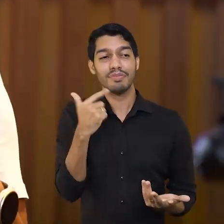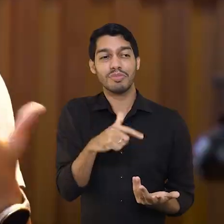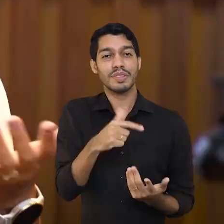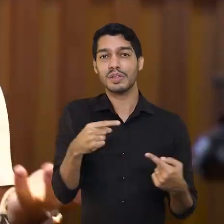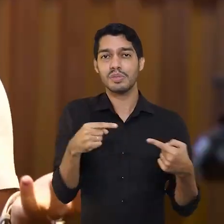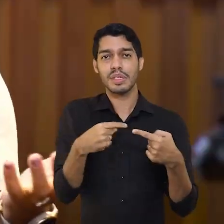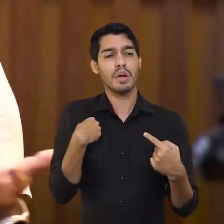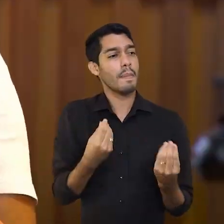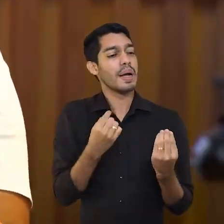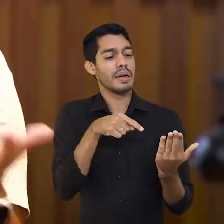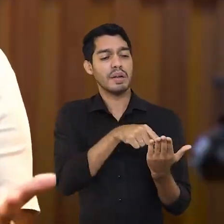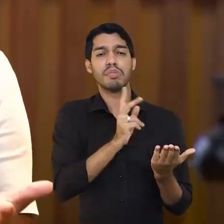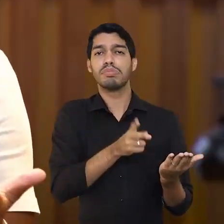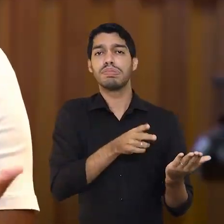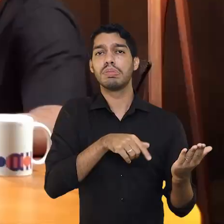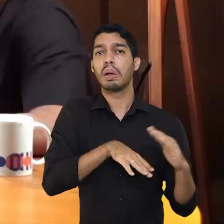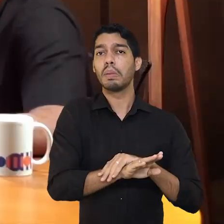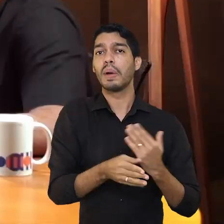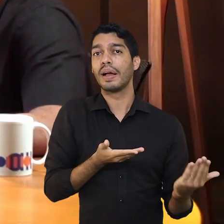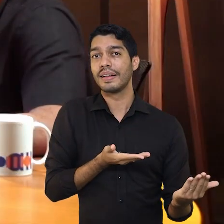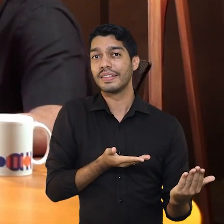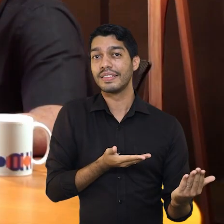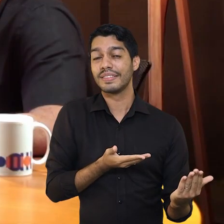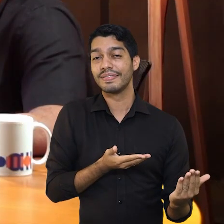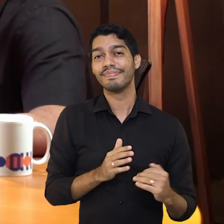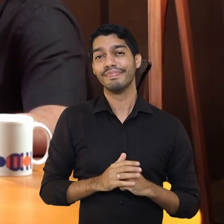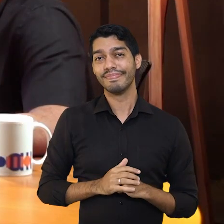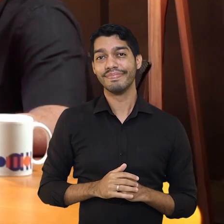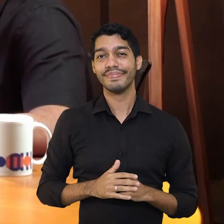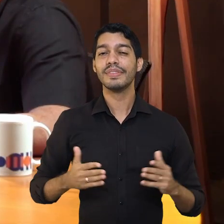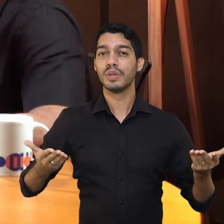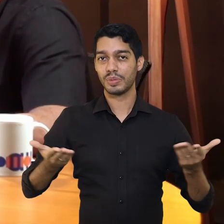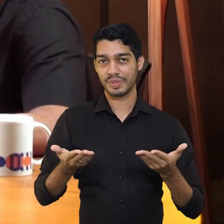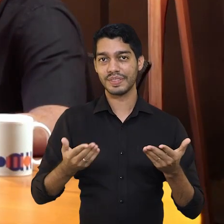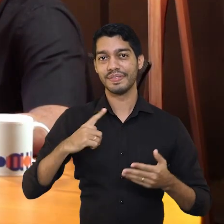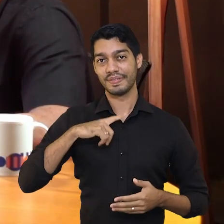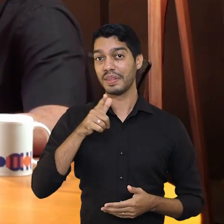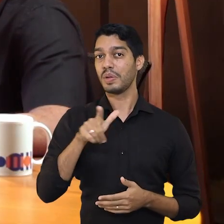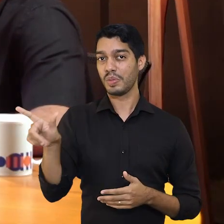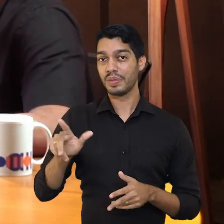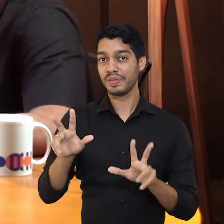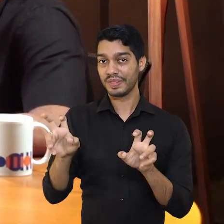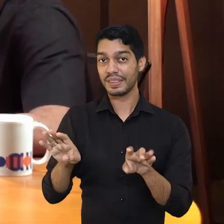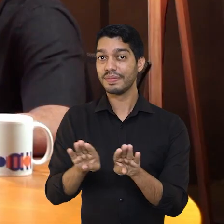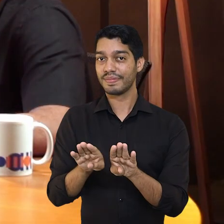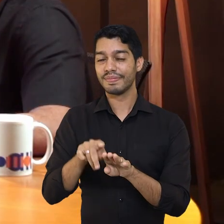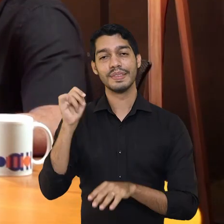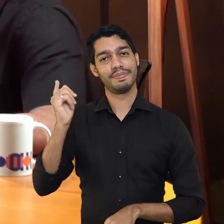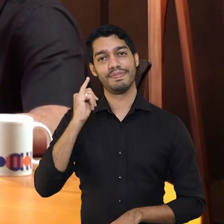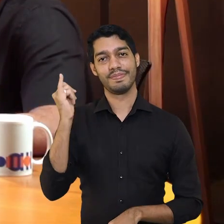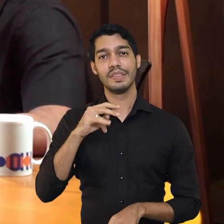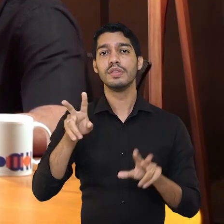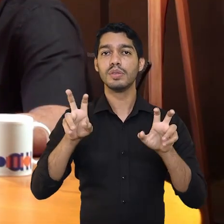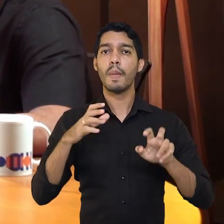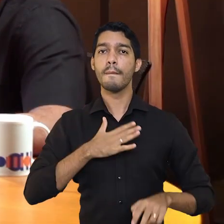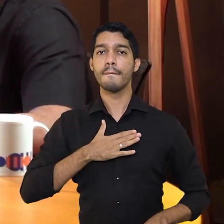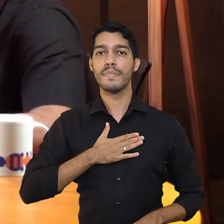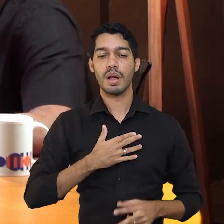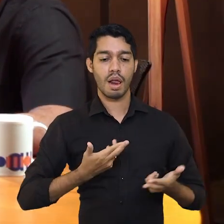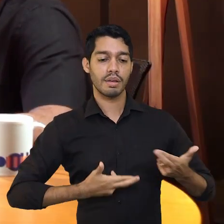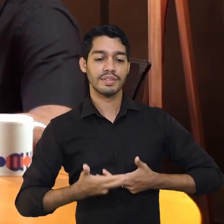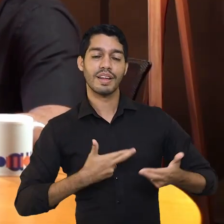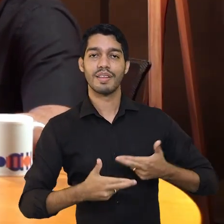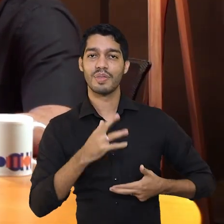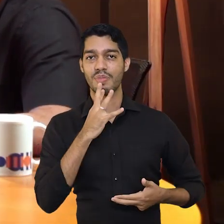subjetivo. Então, para que eu vou guardar se está sempre ali? Então, acho que hoje tem um outro ponto que se desdobra disso, que é a nossa própria relação com